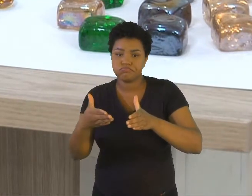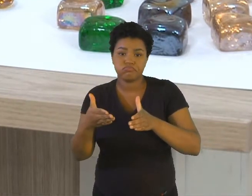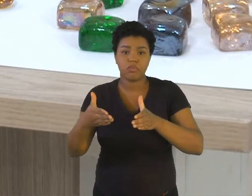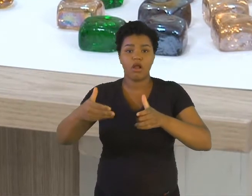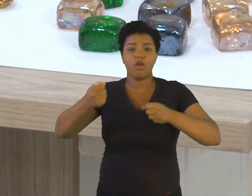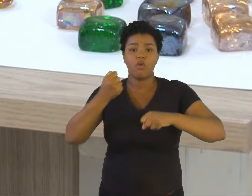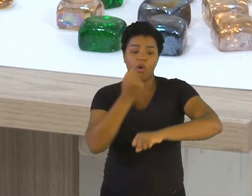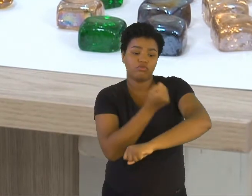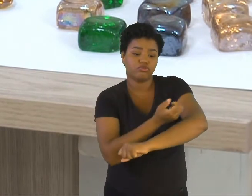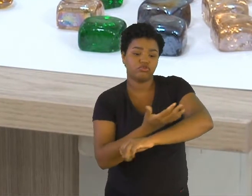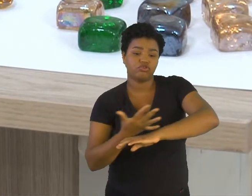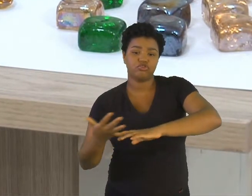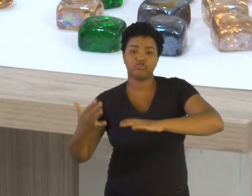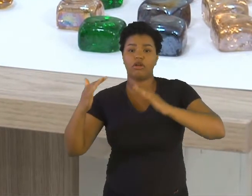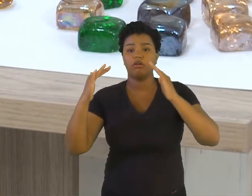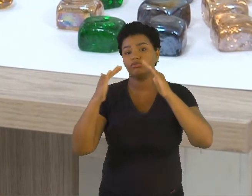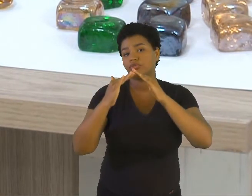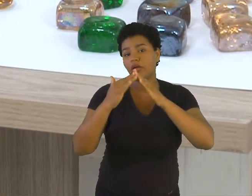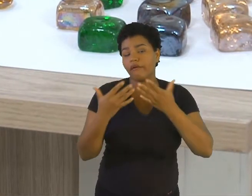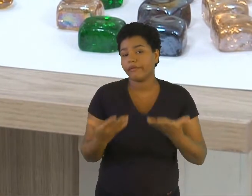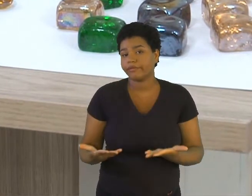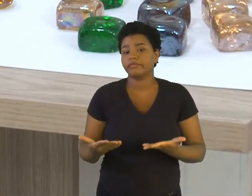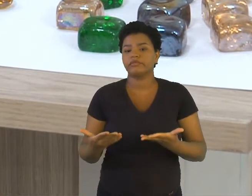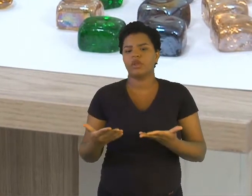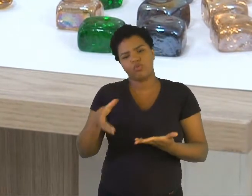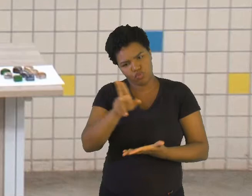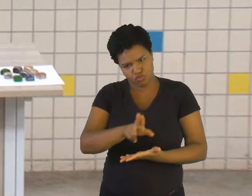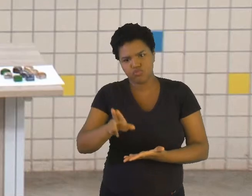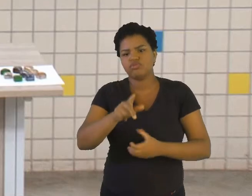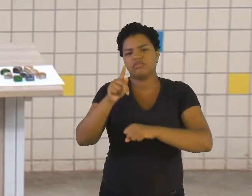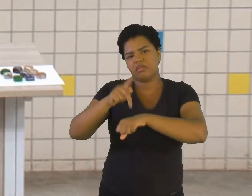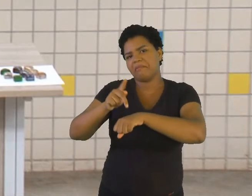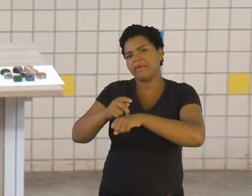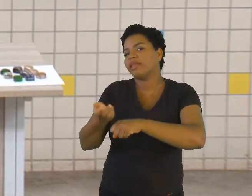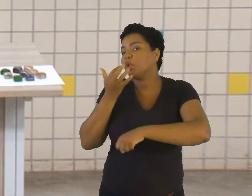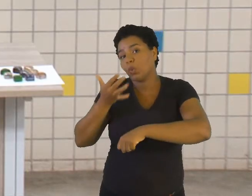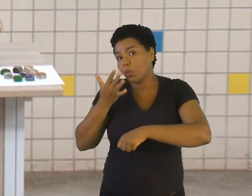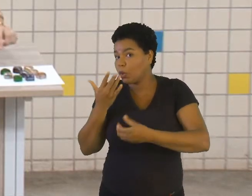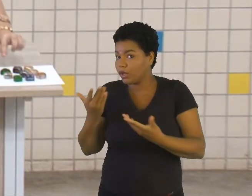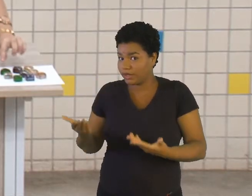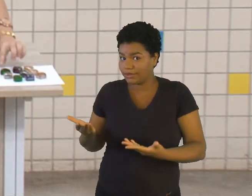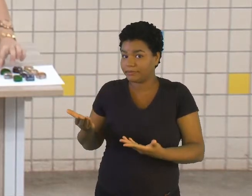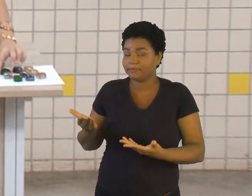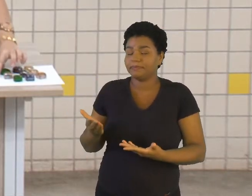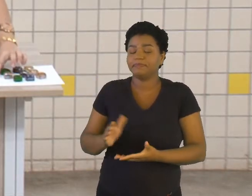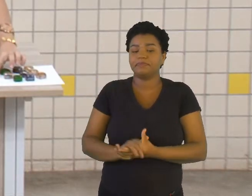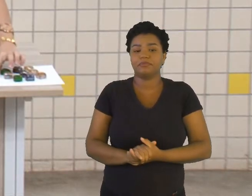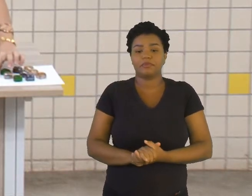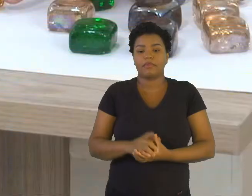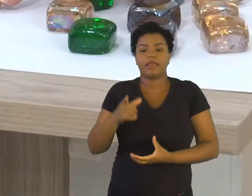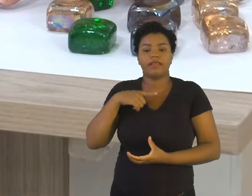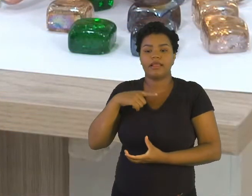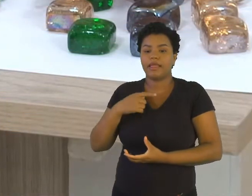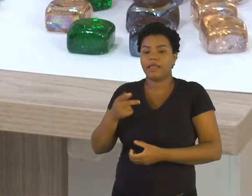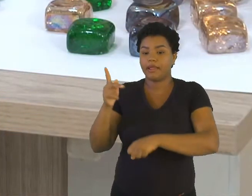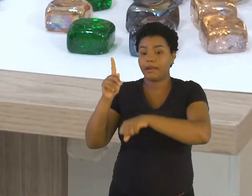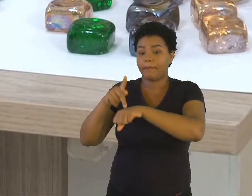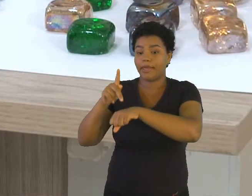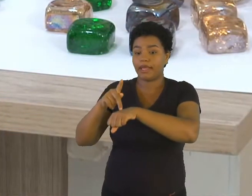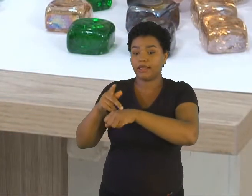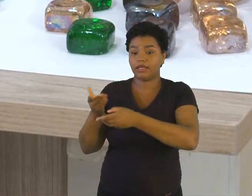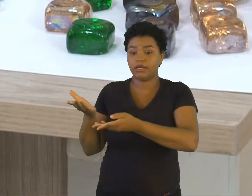sua casa. Então é usado várias dessas pedras coloridas. Temos essas pedrinhas aqui, ó, elas